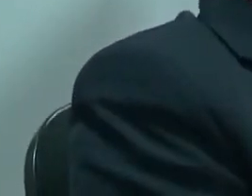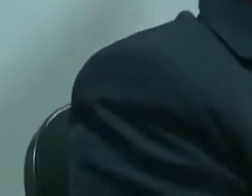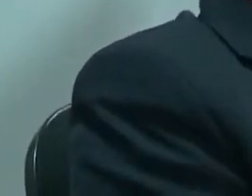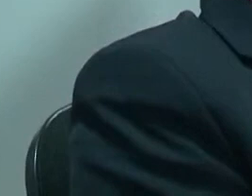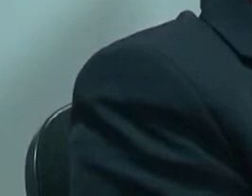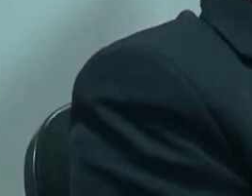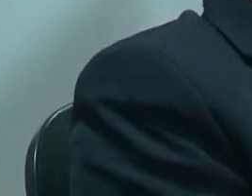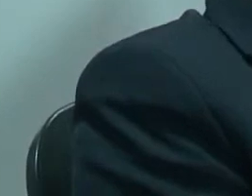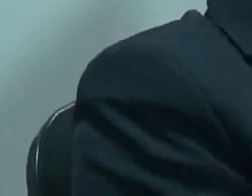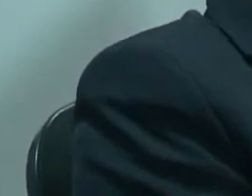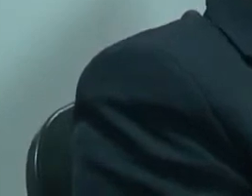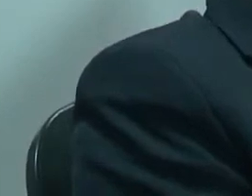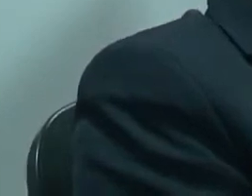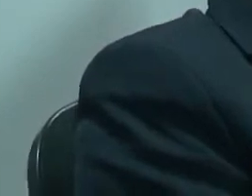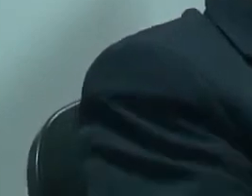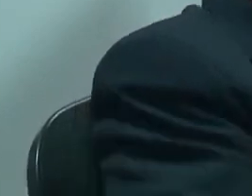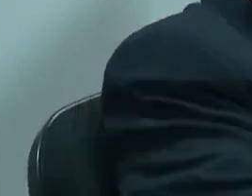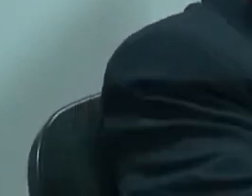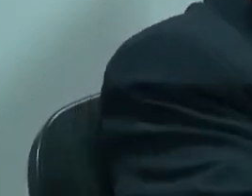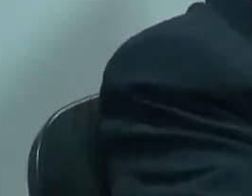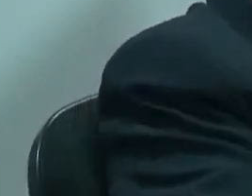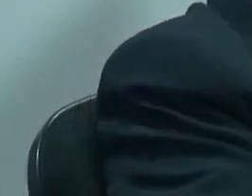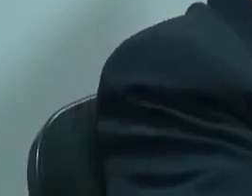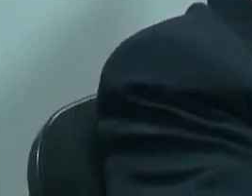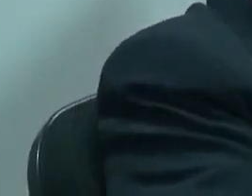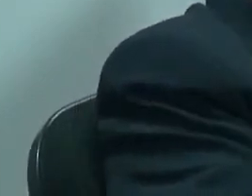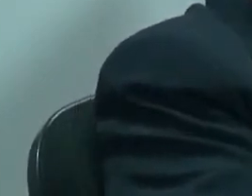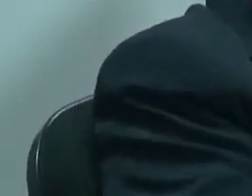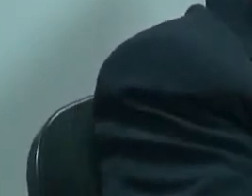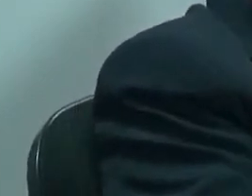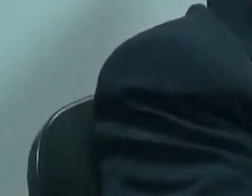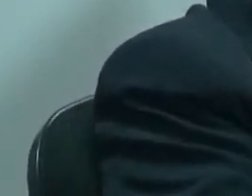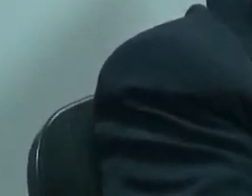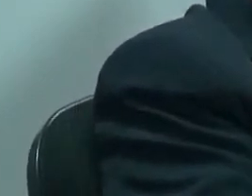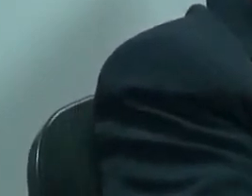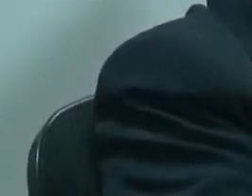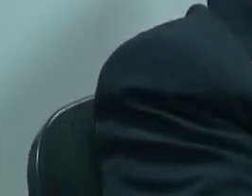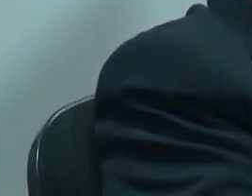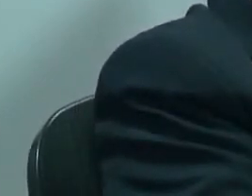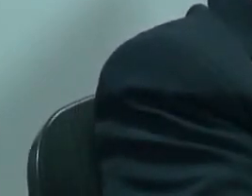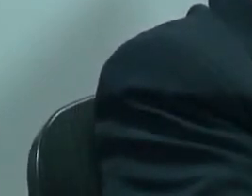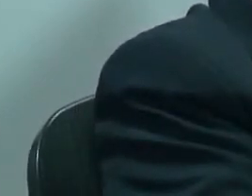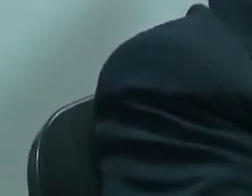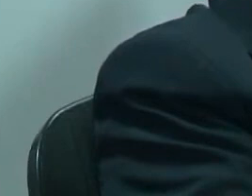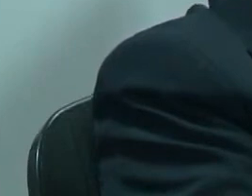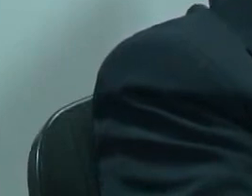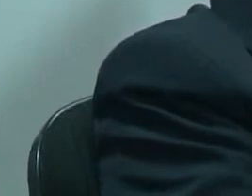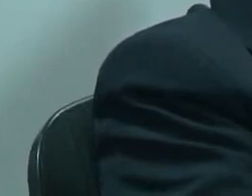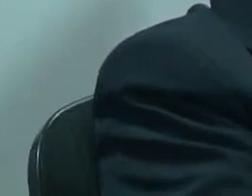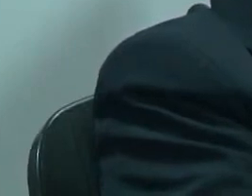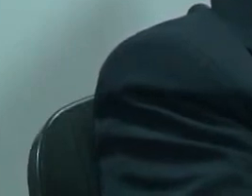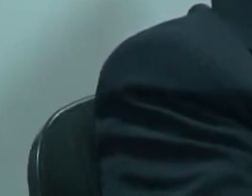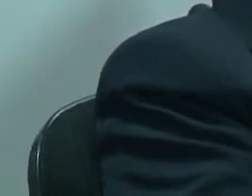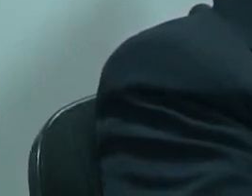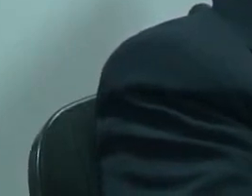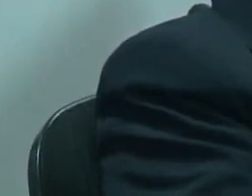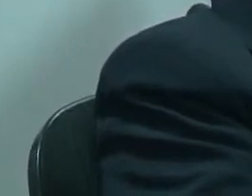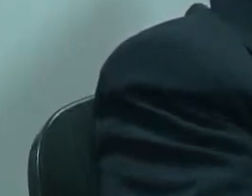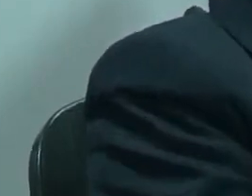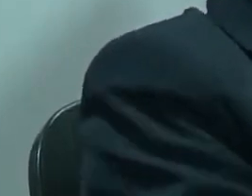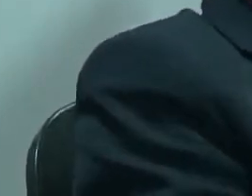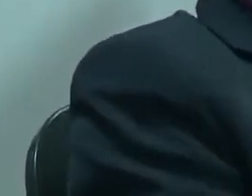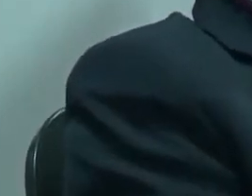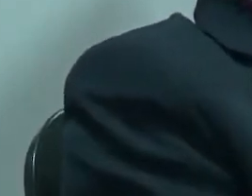constrangedor, assalto, né? Agrediram, se não me engano, fiquei sabendo que agrediram o morador do lado, perto da casa dela ali, onde o vereador Leandro está